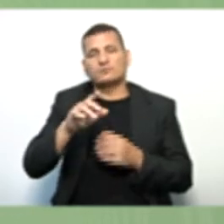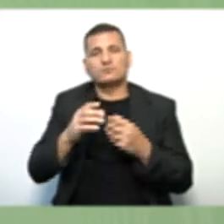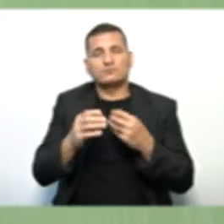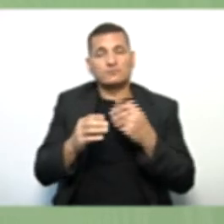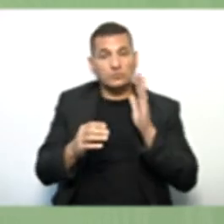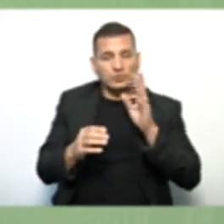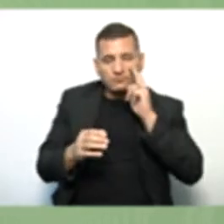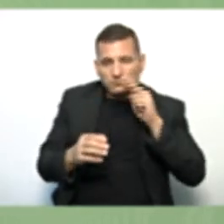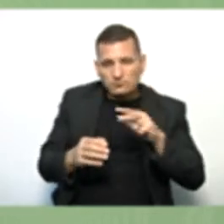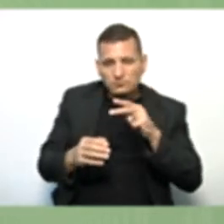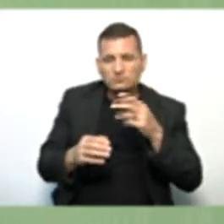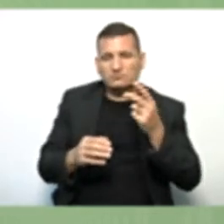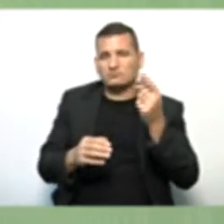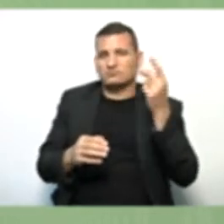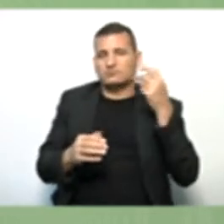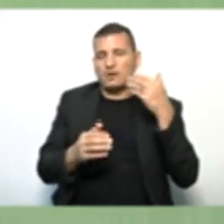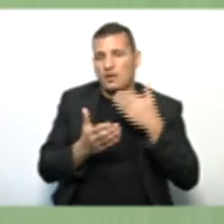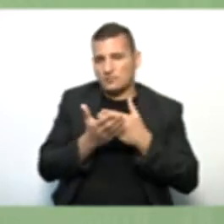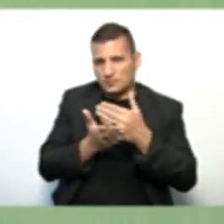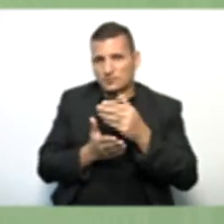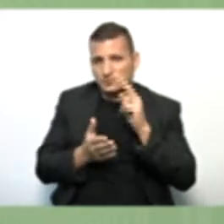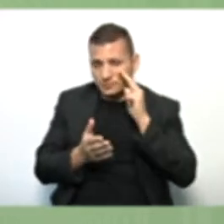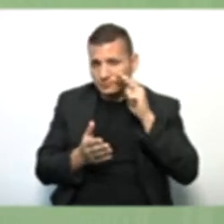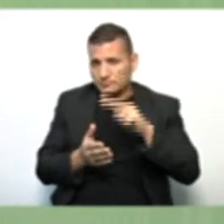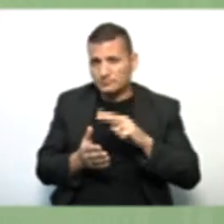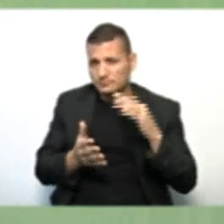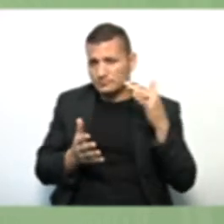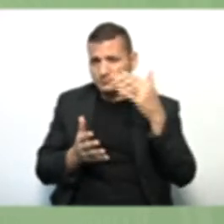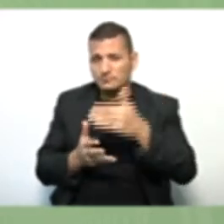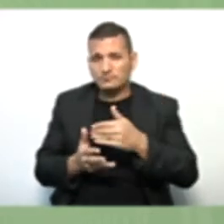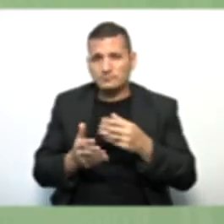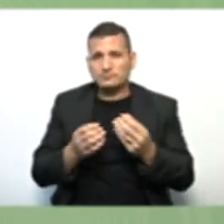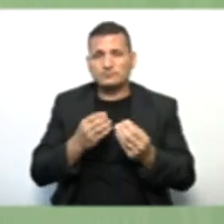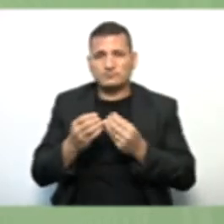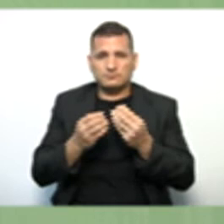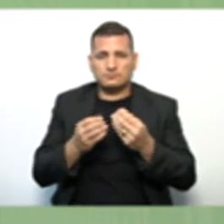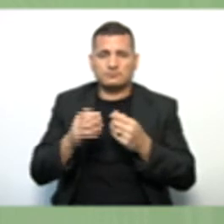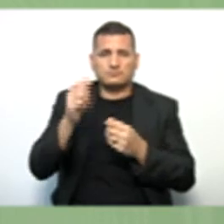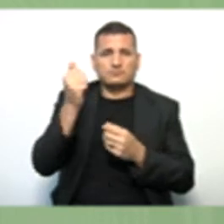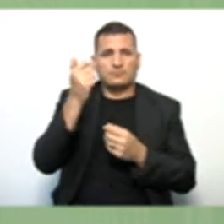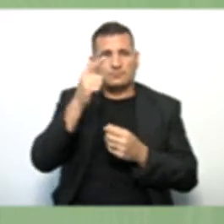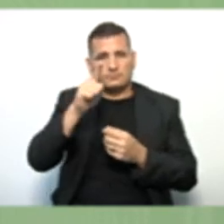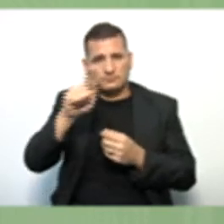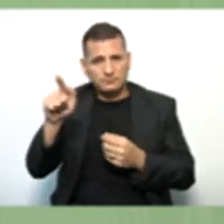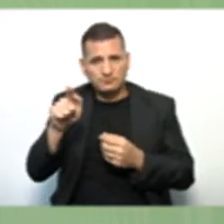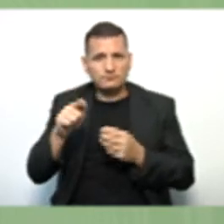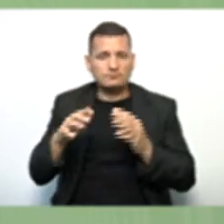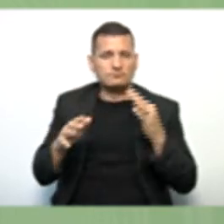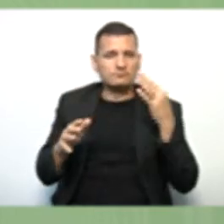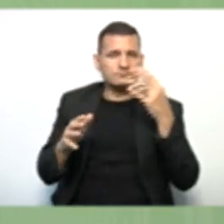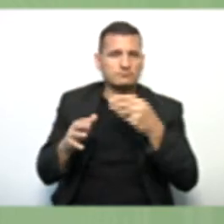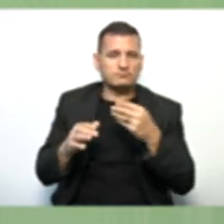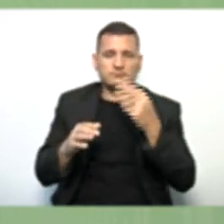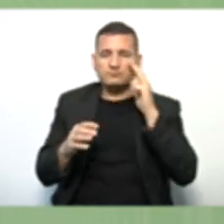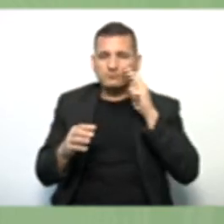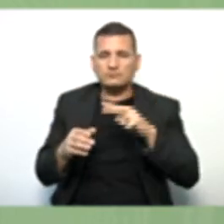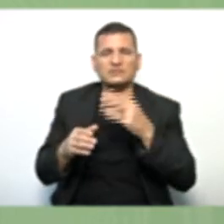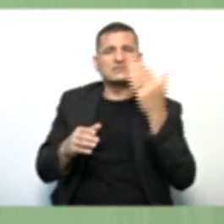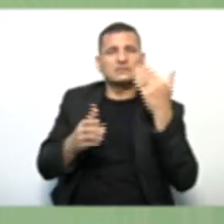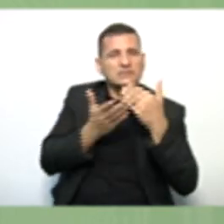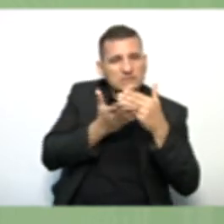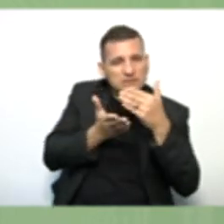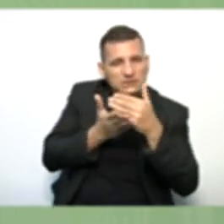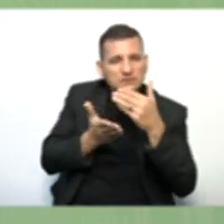gente começou a ver tudo isso aqui, a ver que a situação de algoritmo e tudo isso que a gente vem vendo desde o comecinho